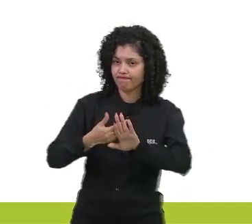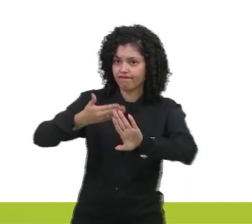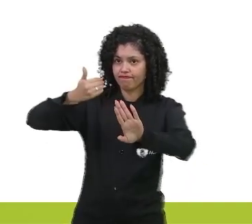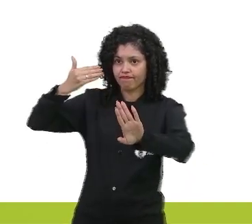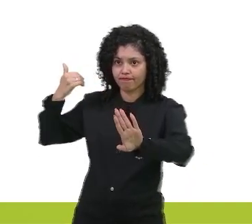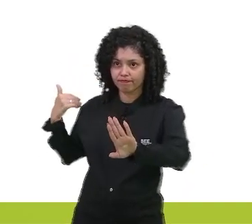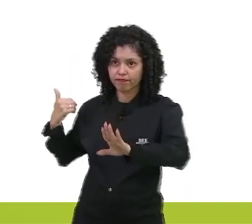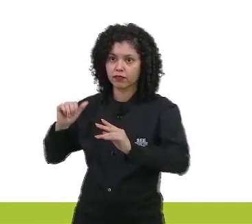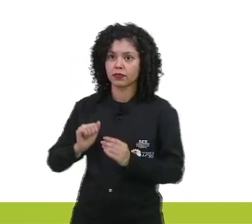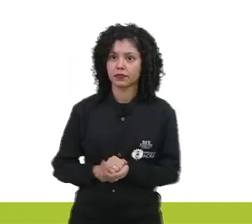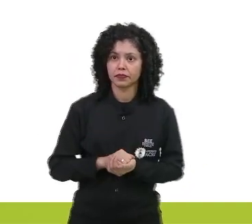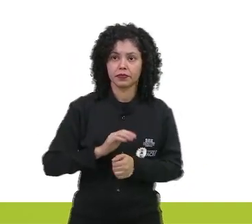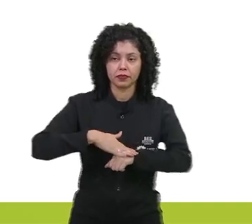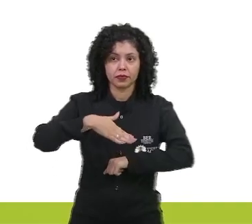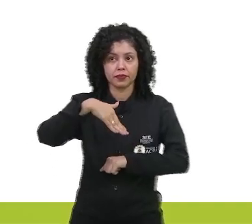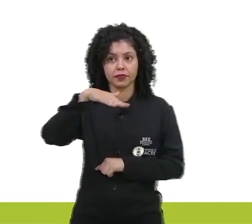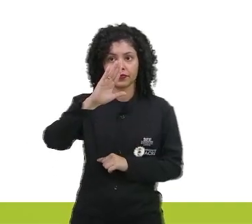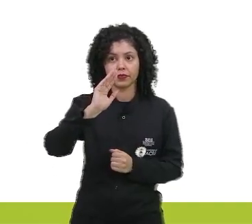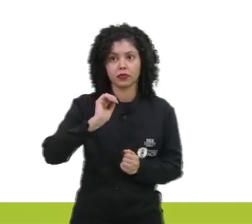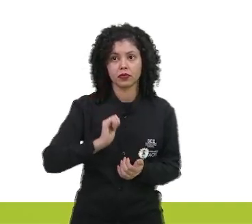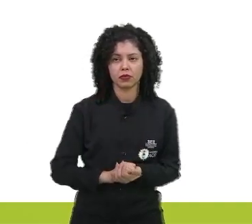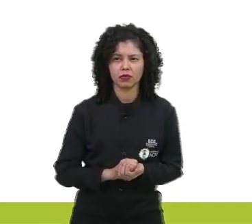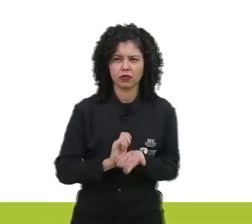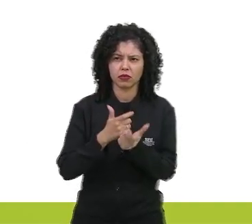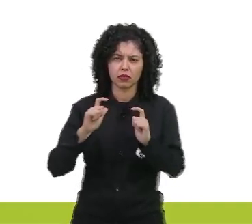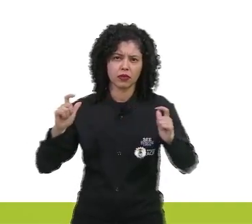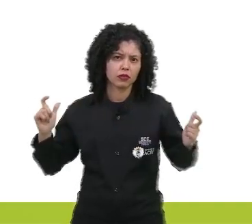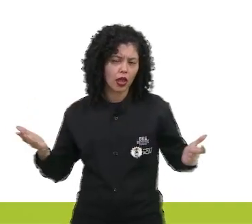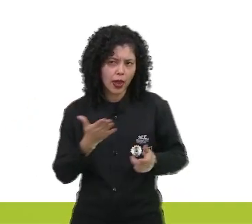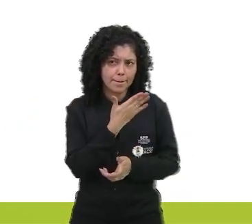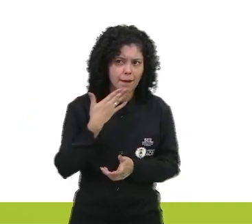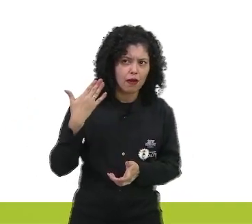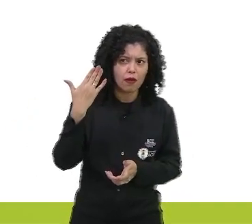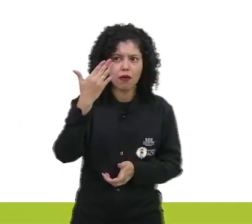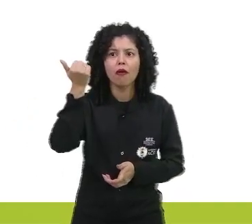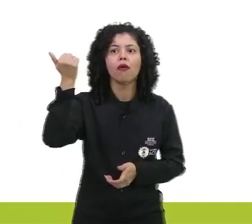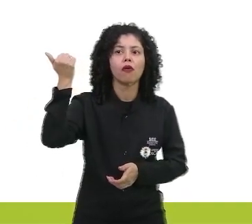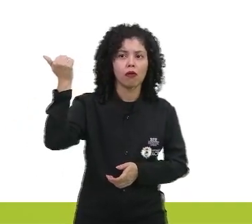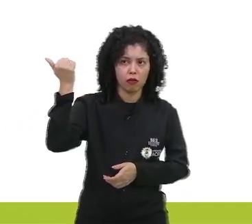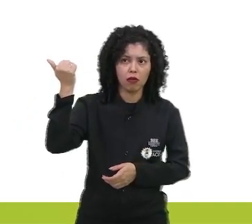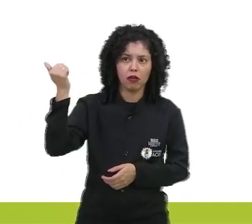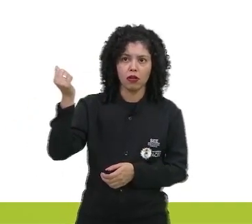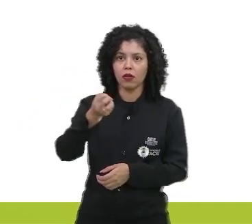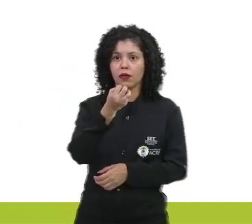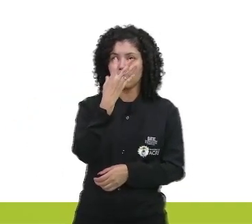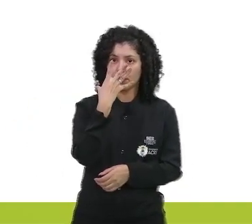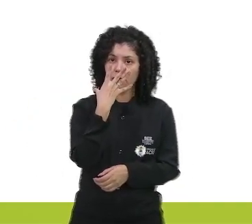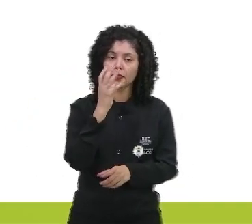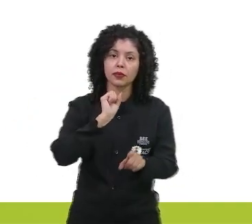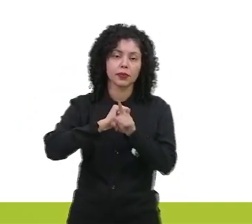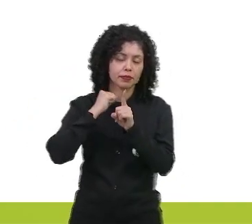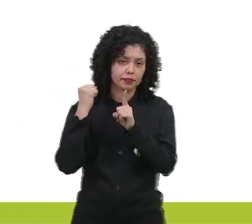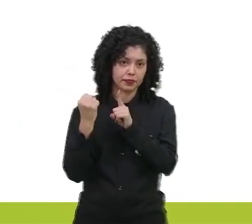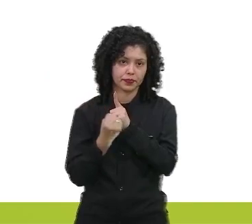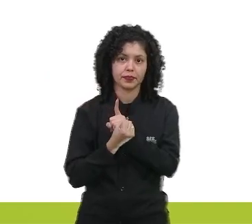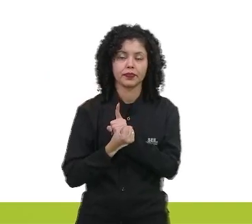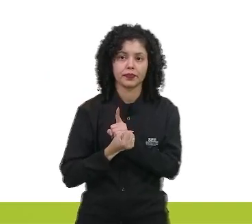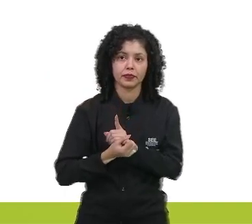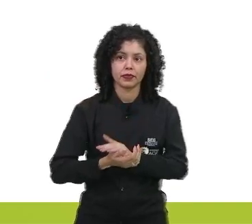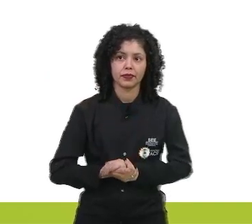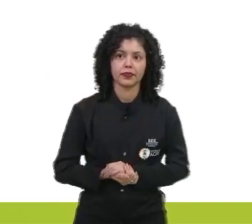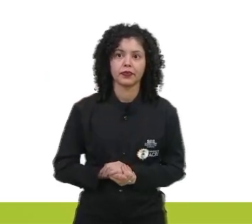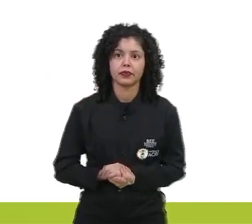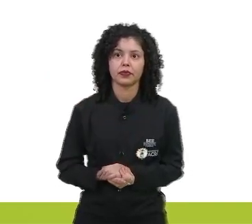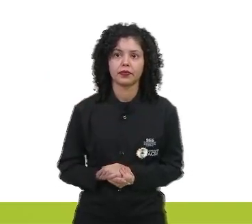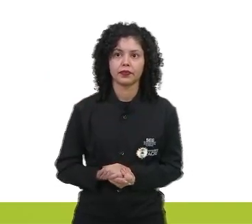históricos marcantes é um dos maiores, se não o maior benefício da fotografia para